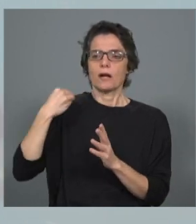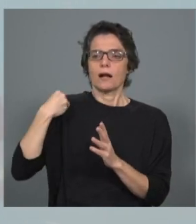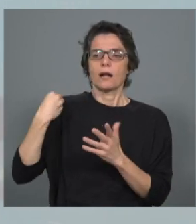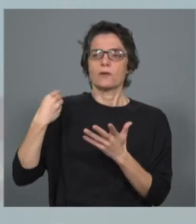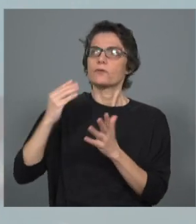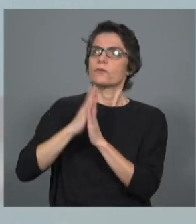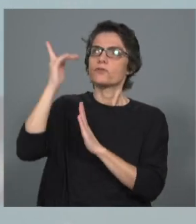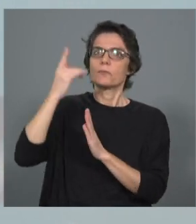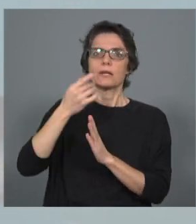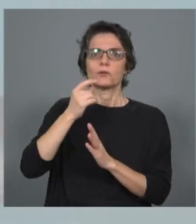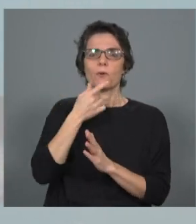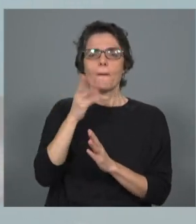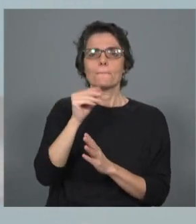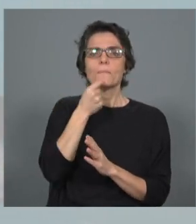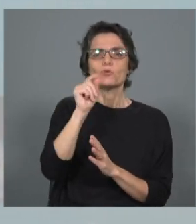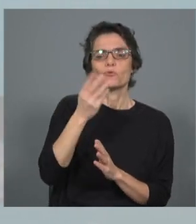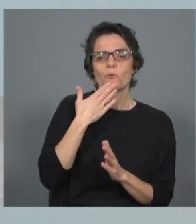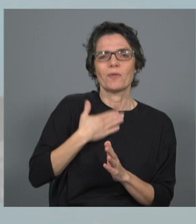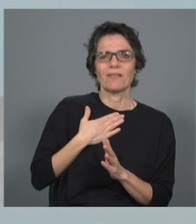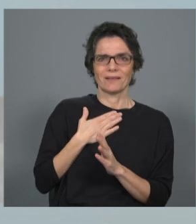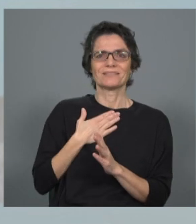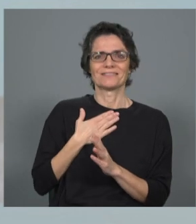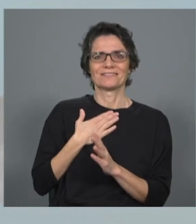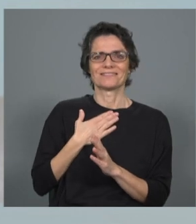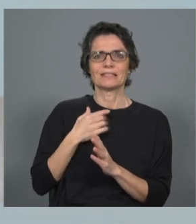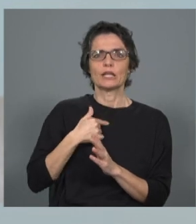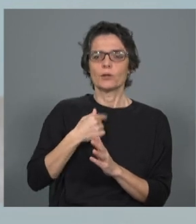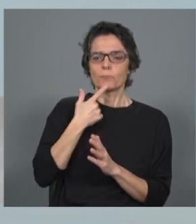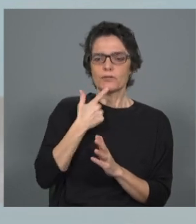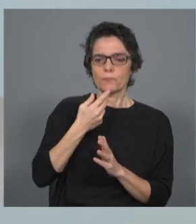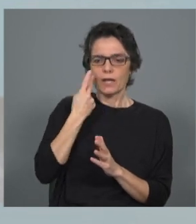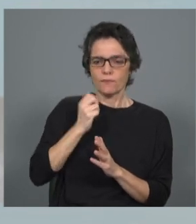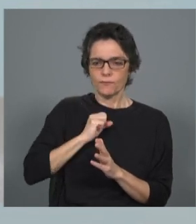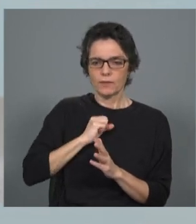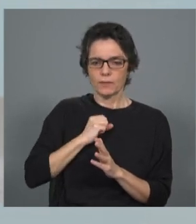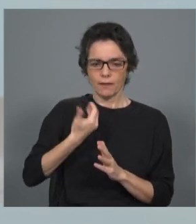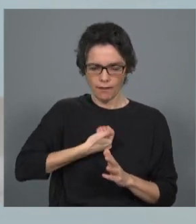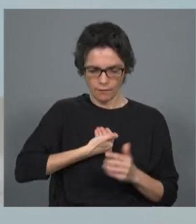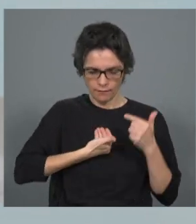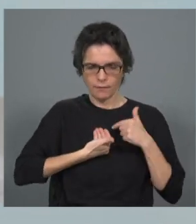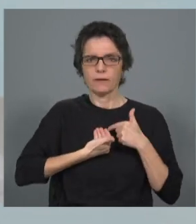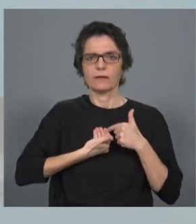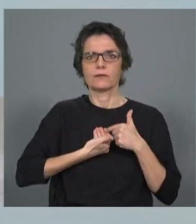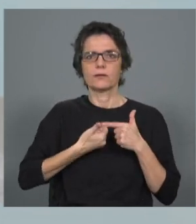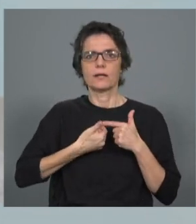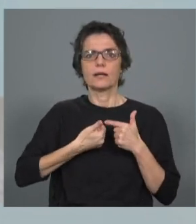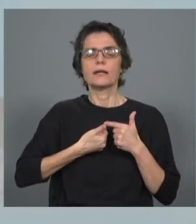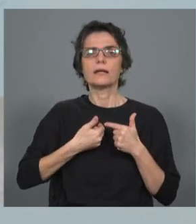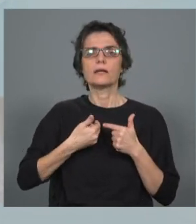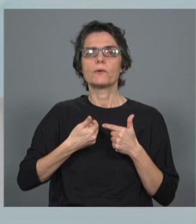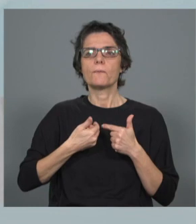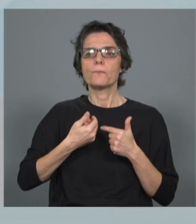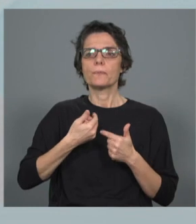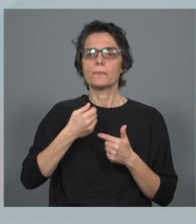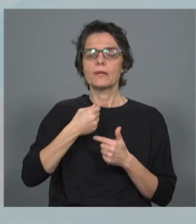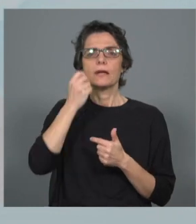eu perceber, ou o descobrir da vocação, é uma maneira de eu perceber que eu sou quem Deus me propõe que eu seja